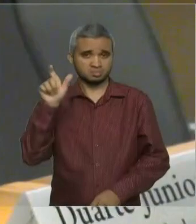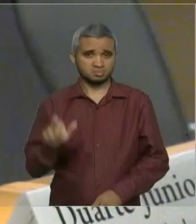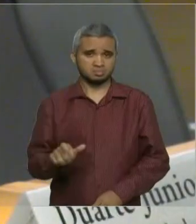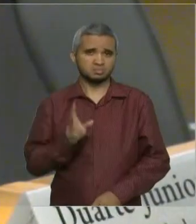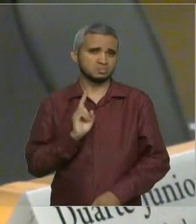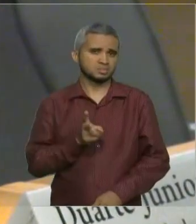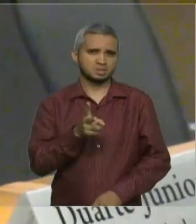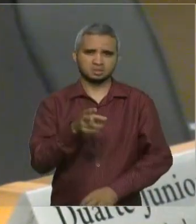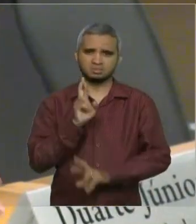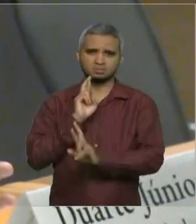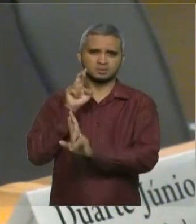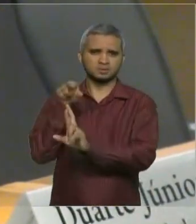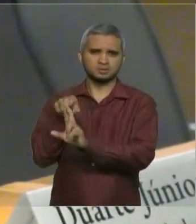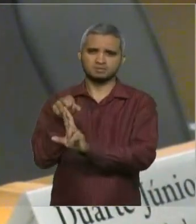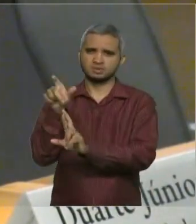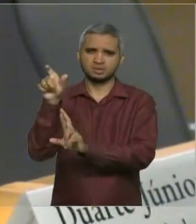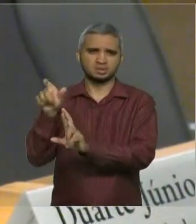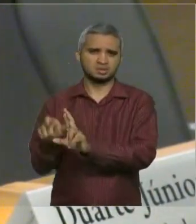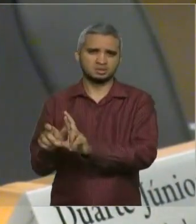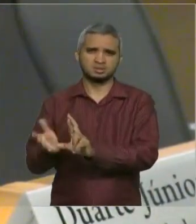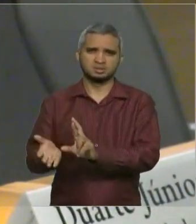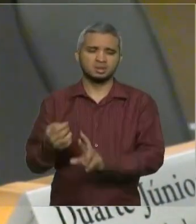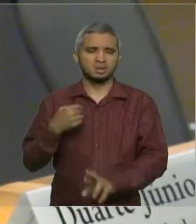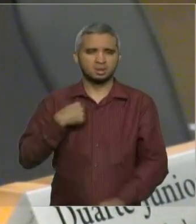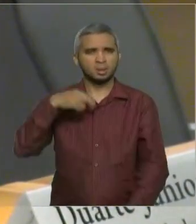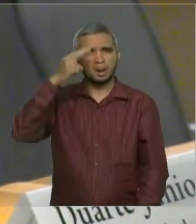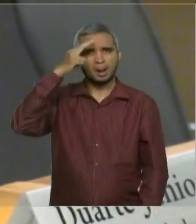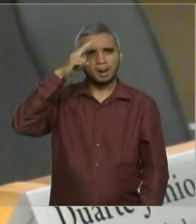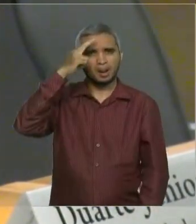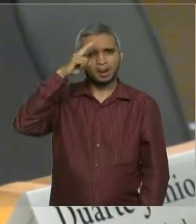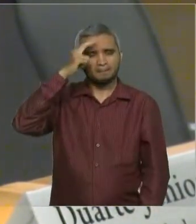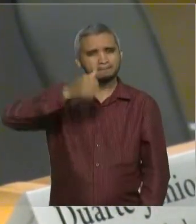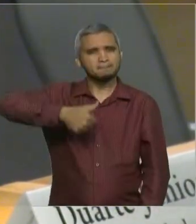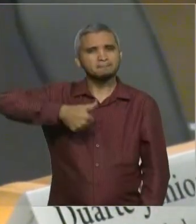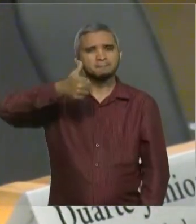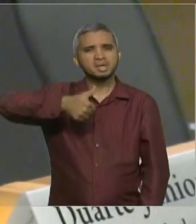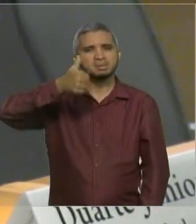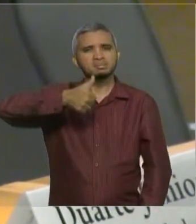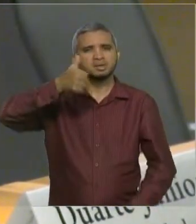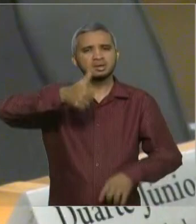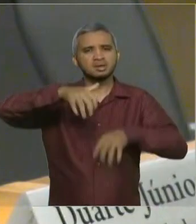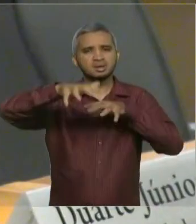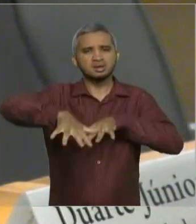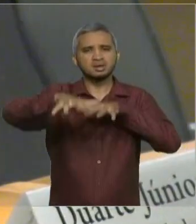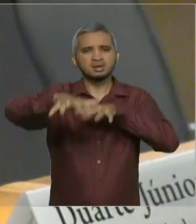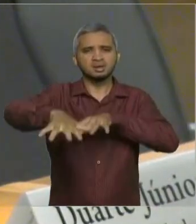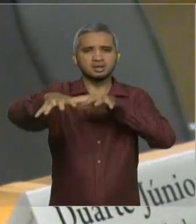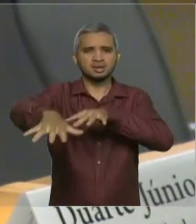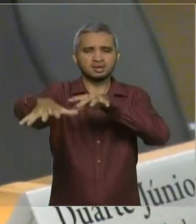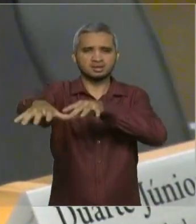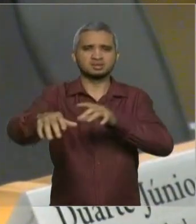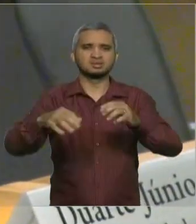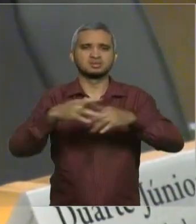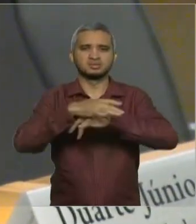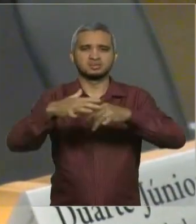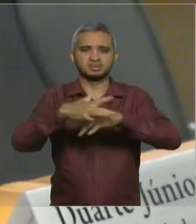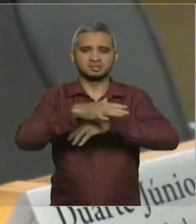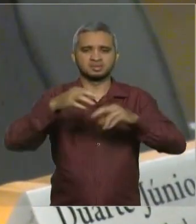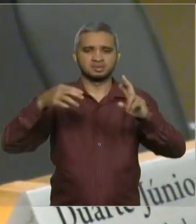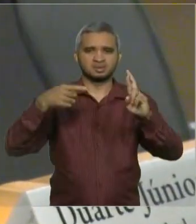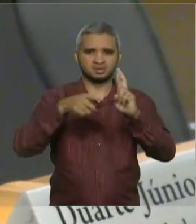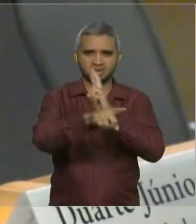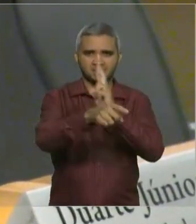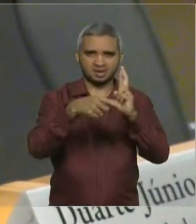Me lembro, no primeiro dia de campanha, primeira caminhada que nós fizemos juntos, lá na Raposa, ela muito animada,